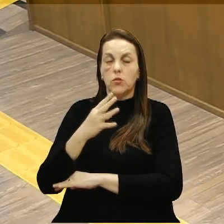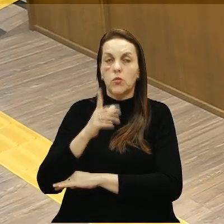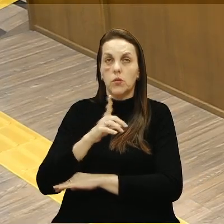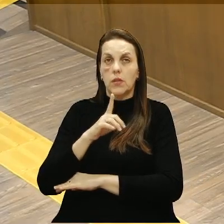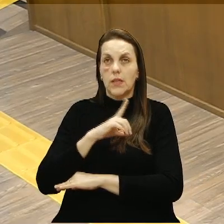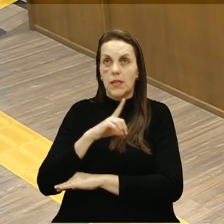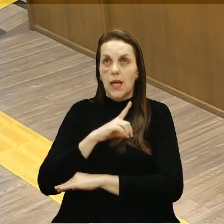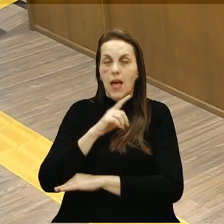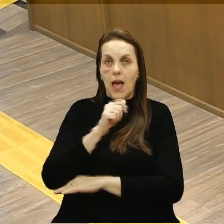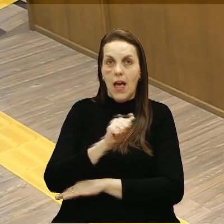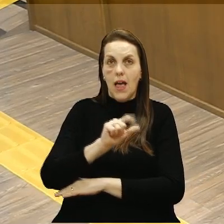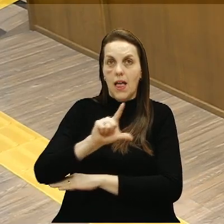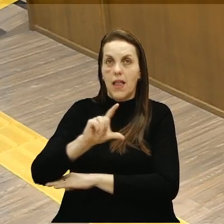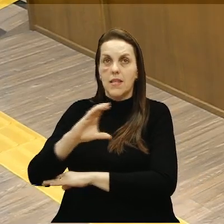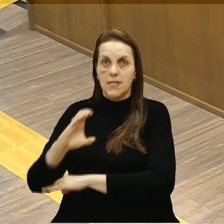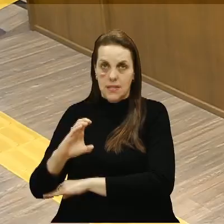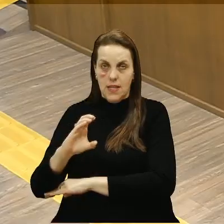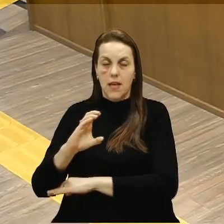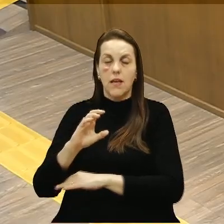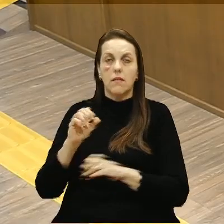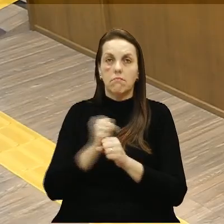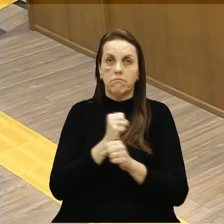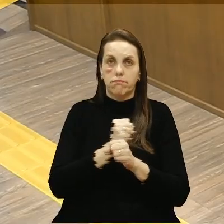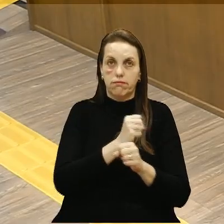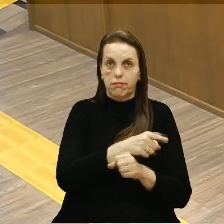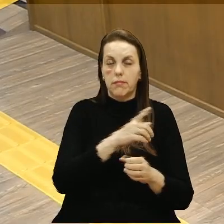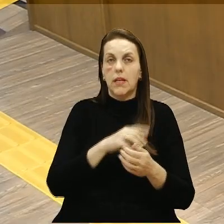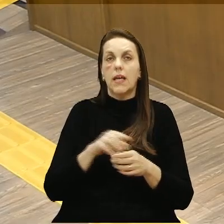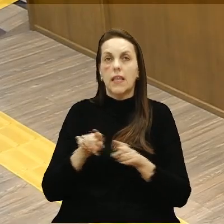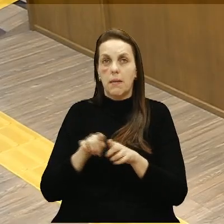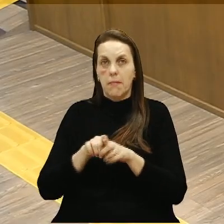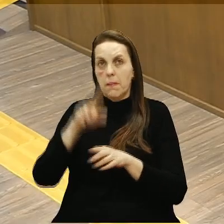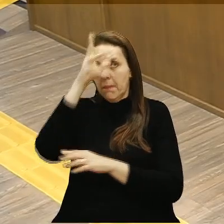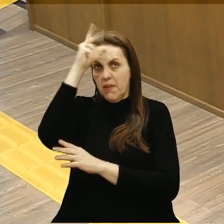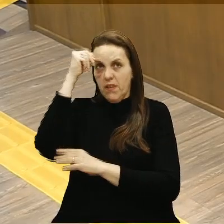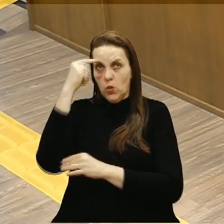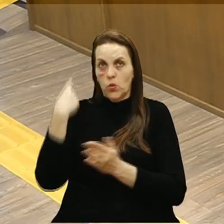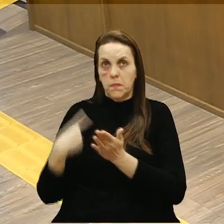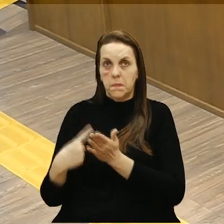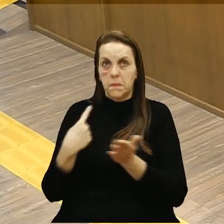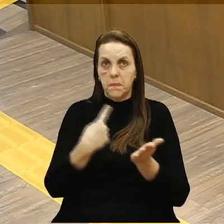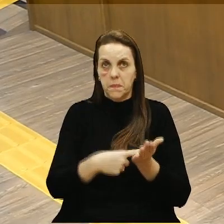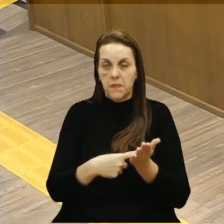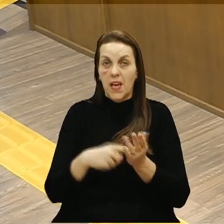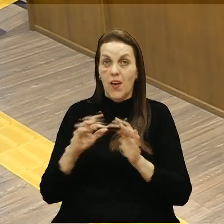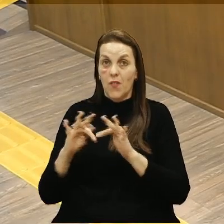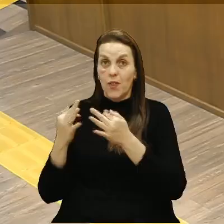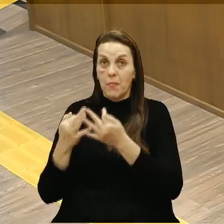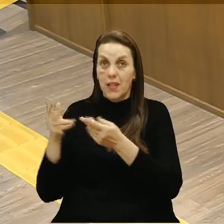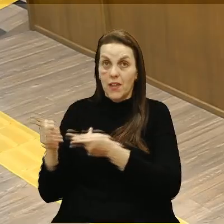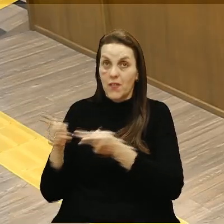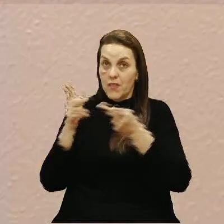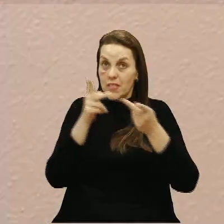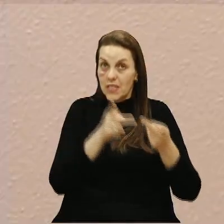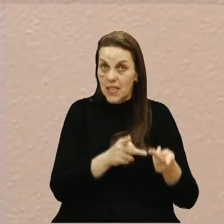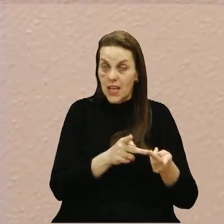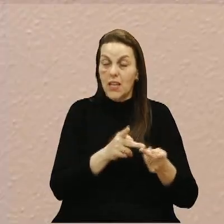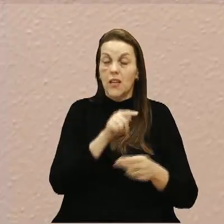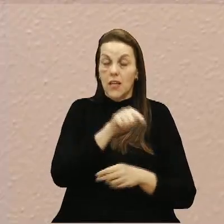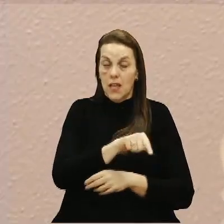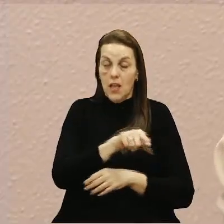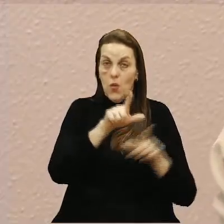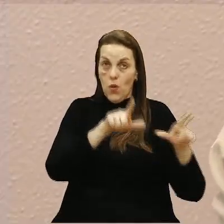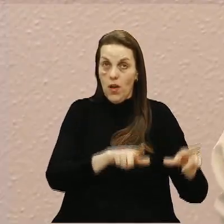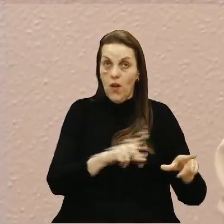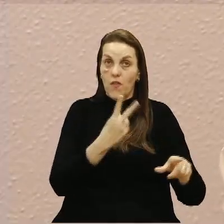a ANC, urbanizadora, e a Prefeitura Municipal. As famílias visitaram o local somente em 26 de fevereiro desse